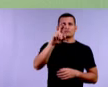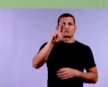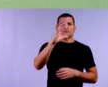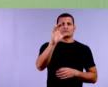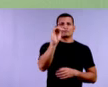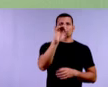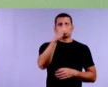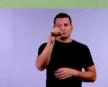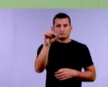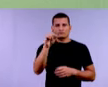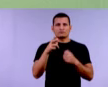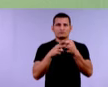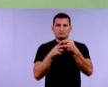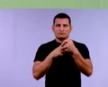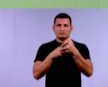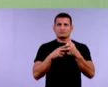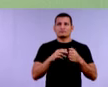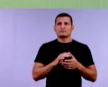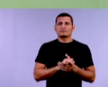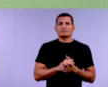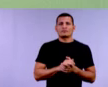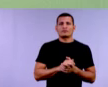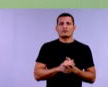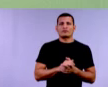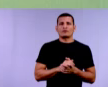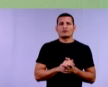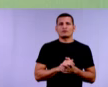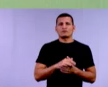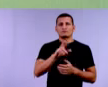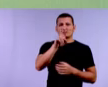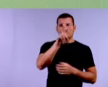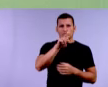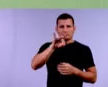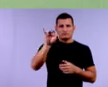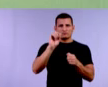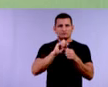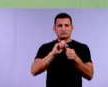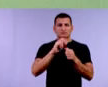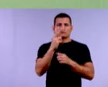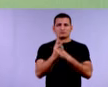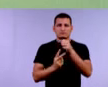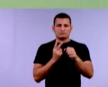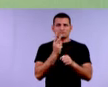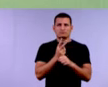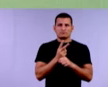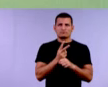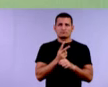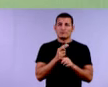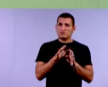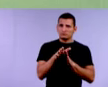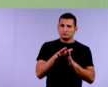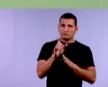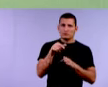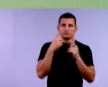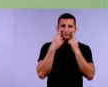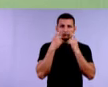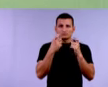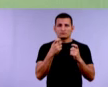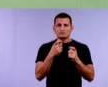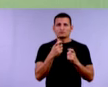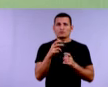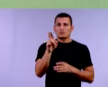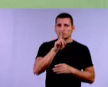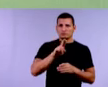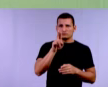Ou futuro. Vai fazer 2 anos. Olha, a dica é essa. É interessante que quando nós usamos